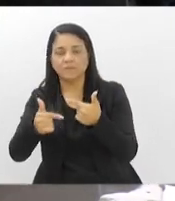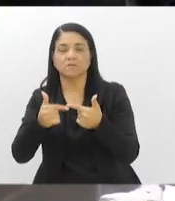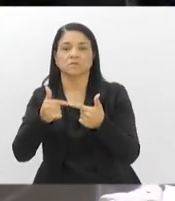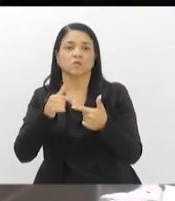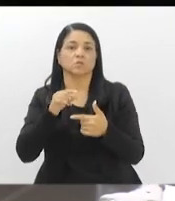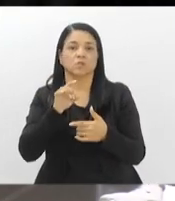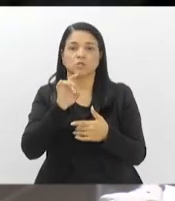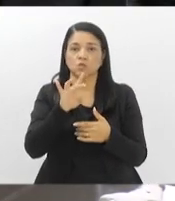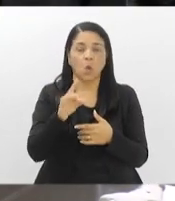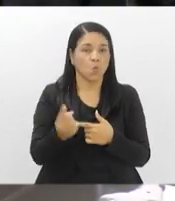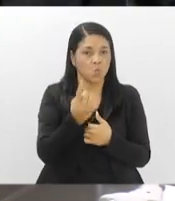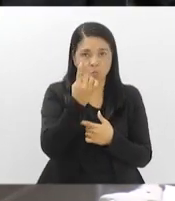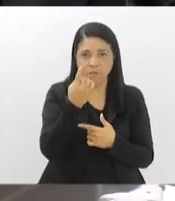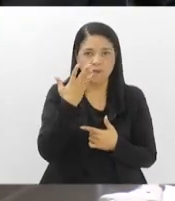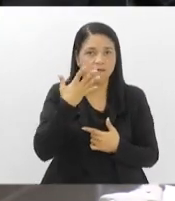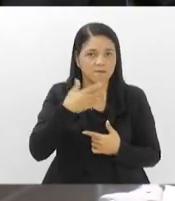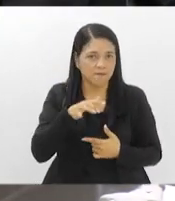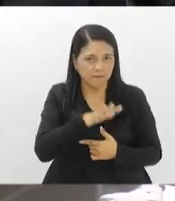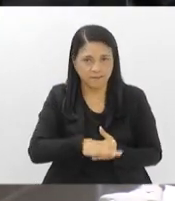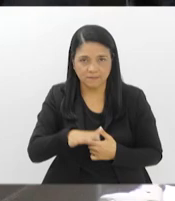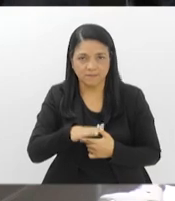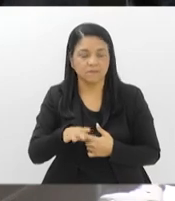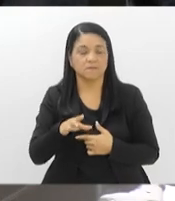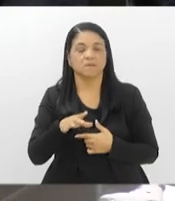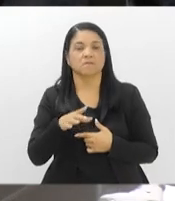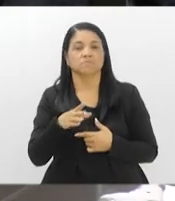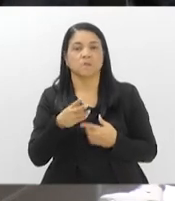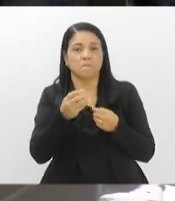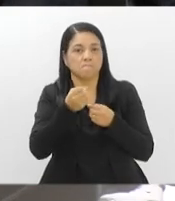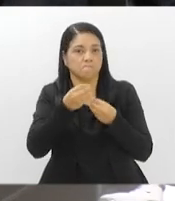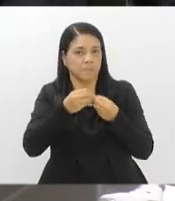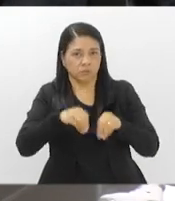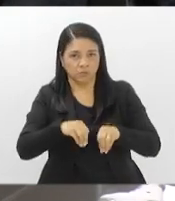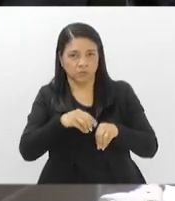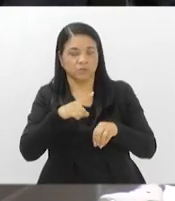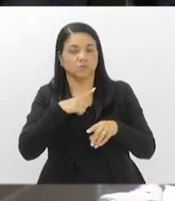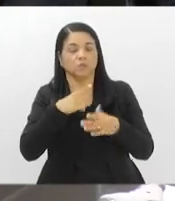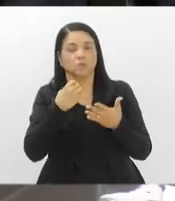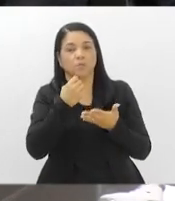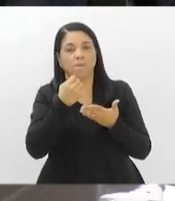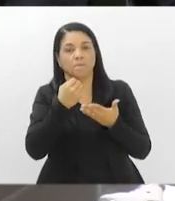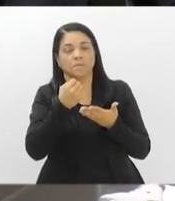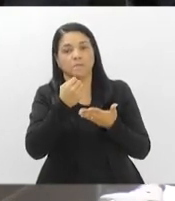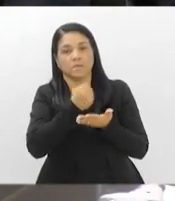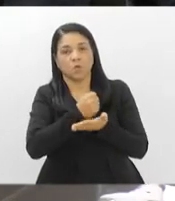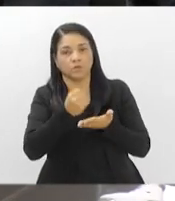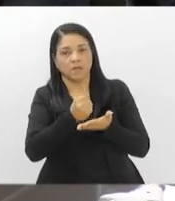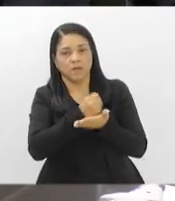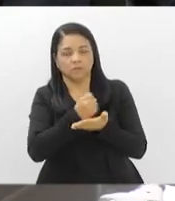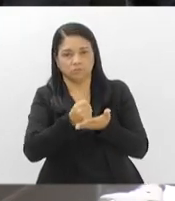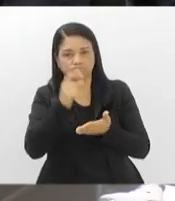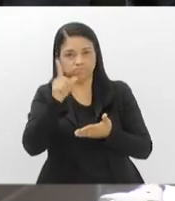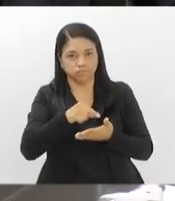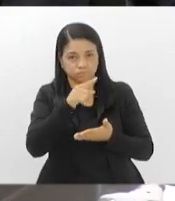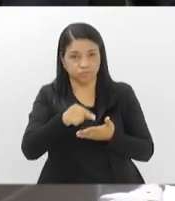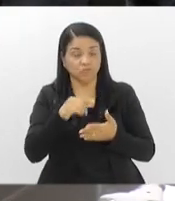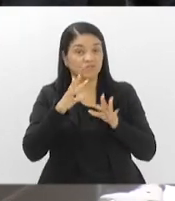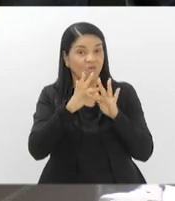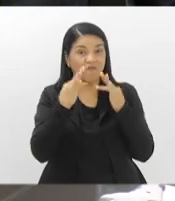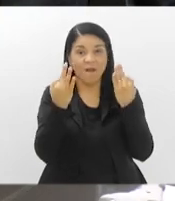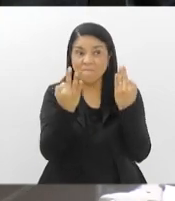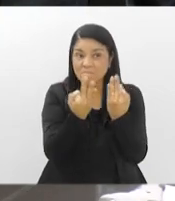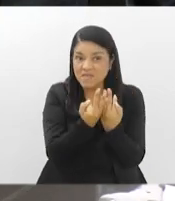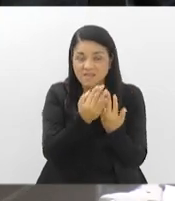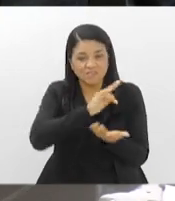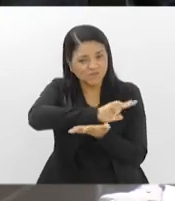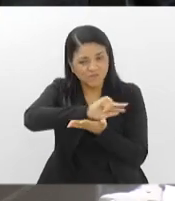não é uma criança só que fica que é abalada quando a gente tem uma quebra de contrato são famílias impactadas famílias em